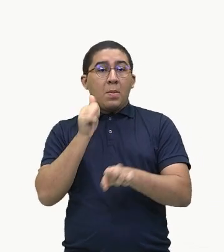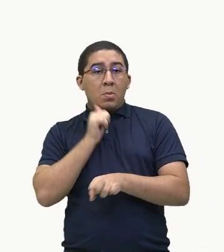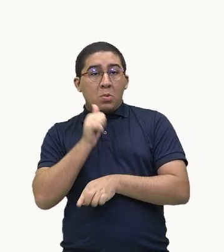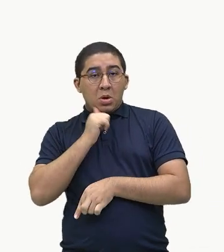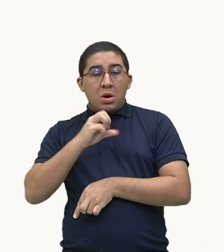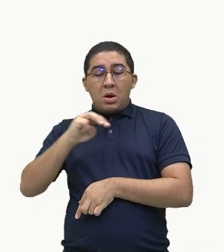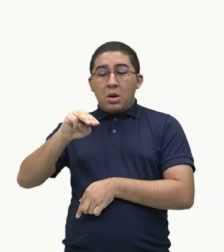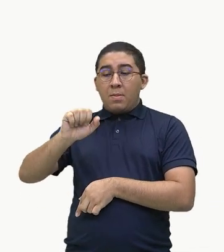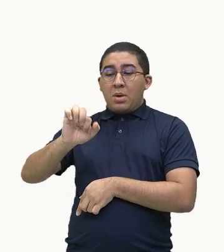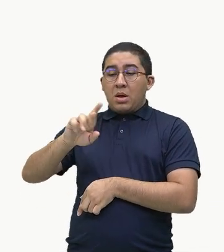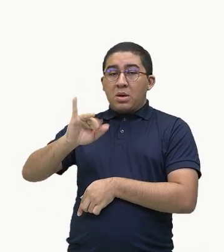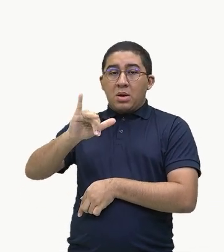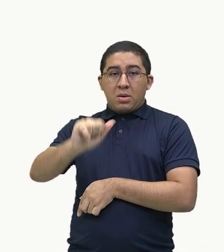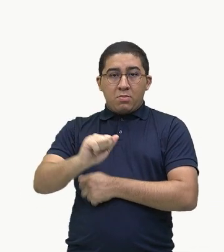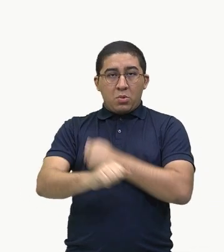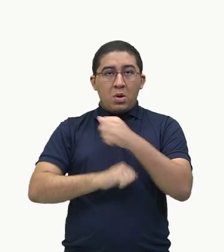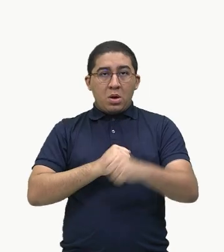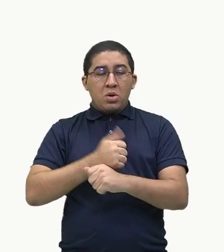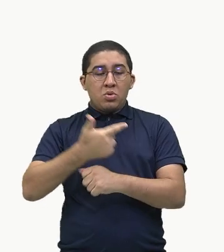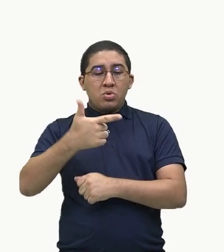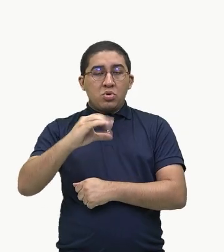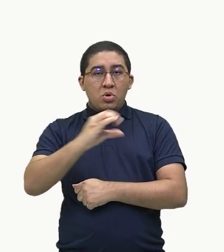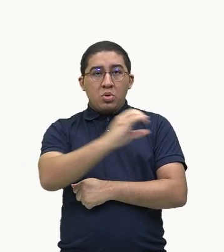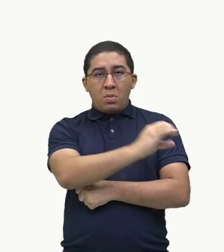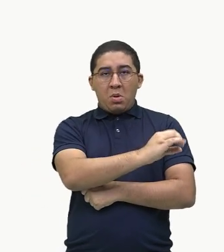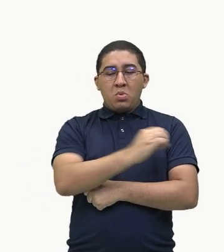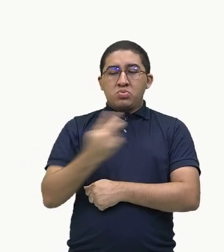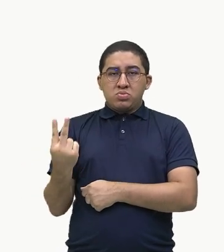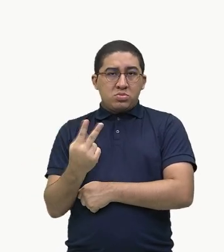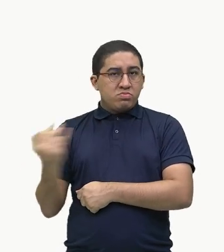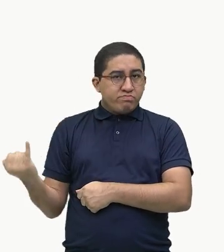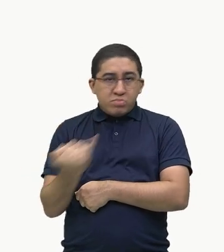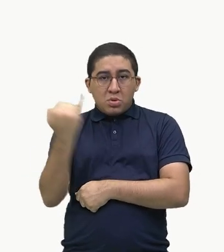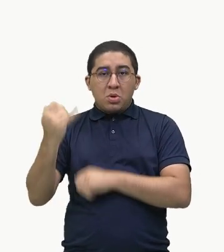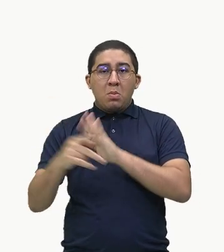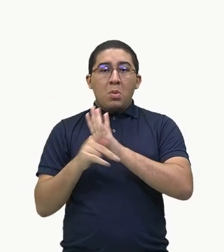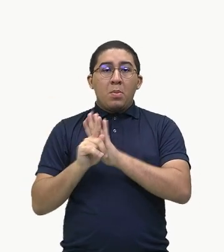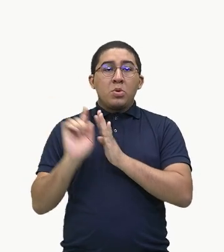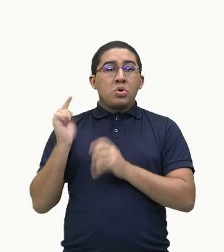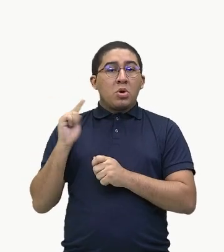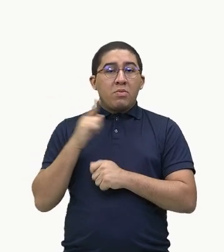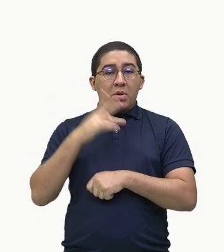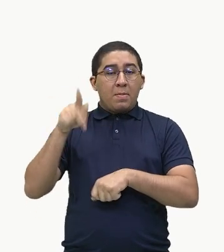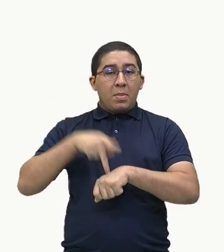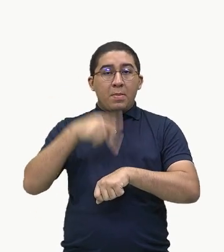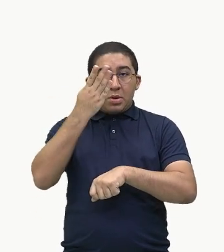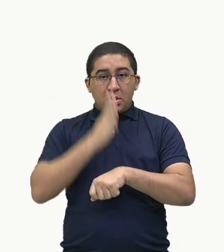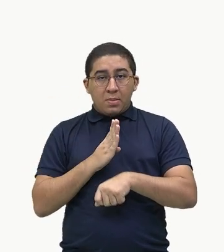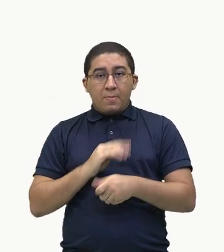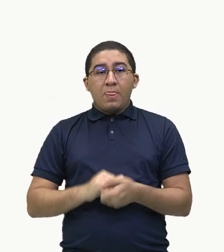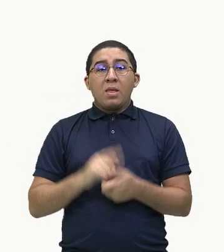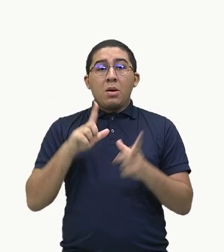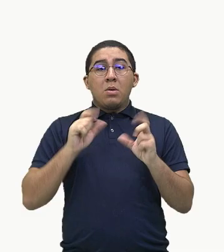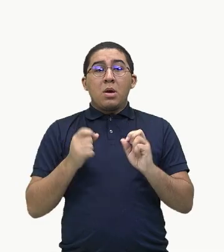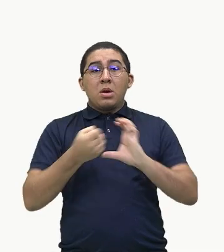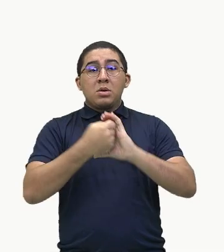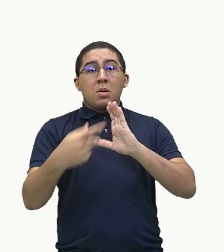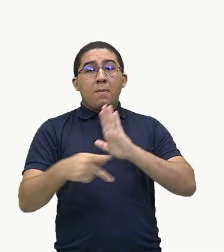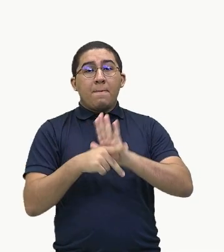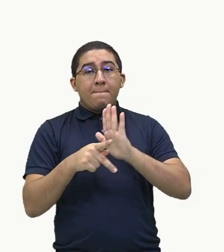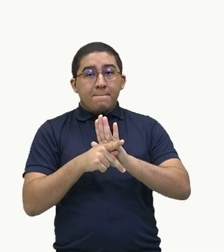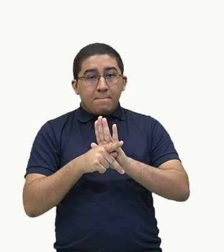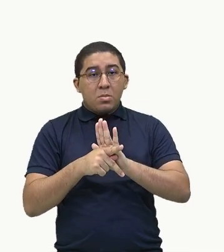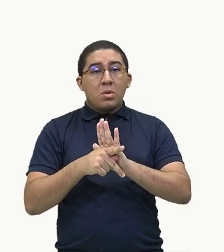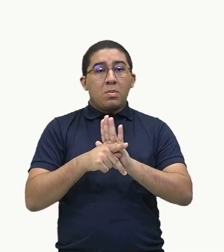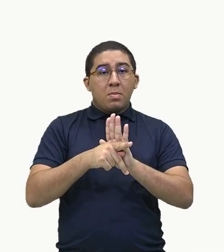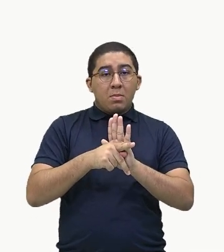2000, com base no critério aí do meio técnico científico e informacional, onde a informação, as finanças se